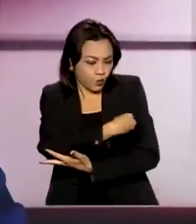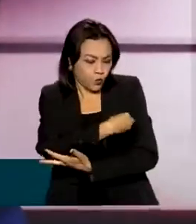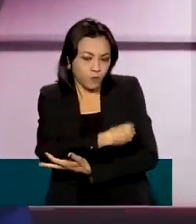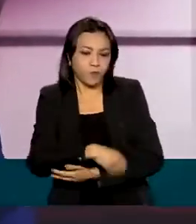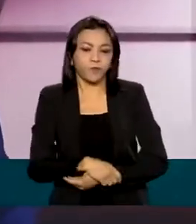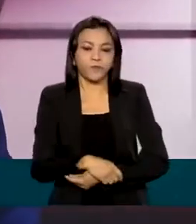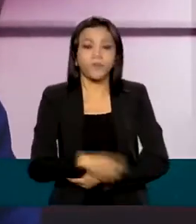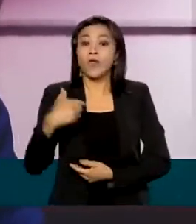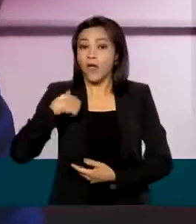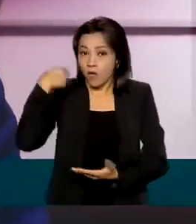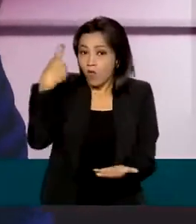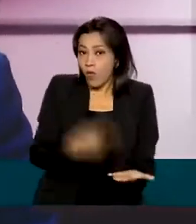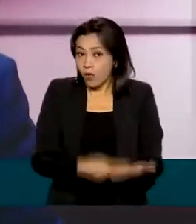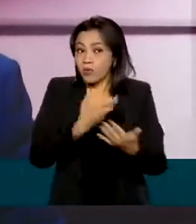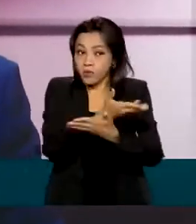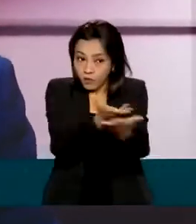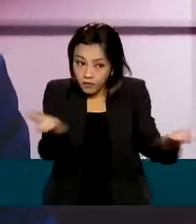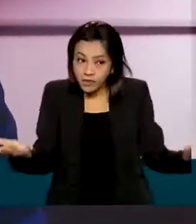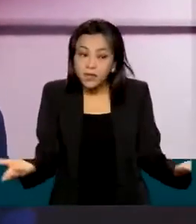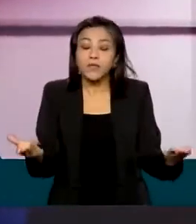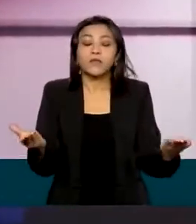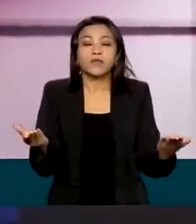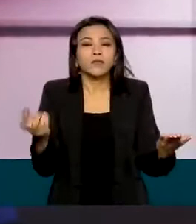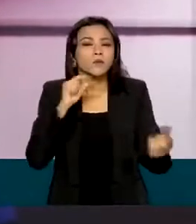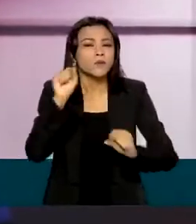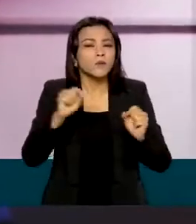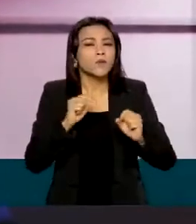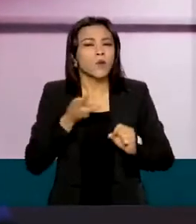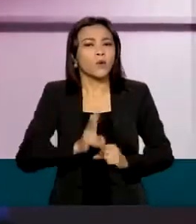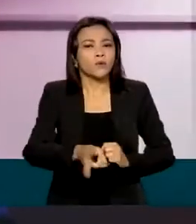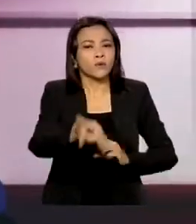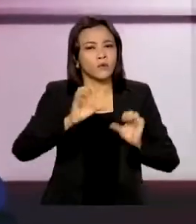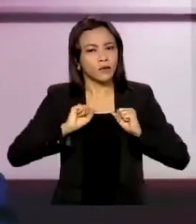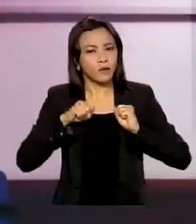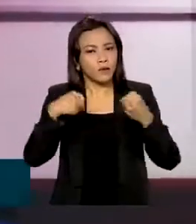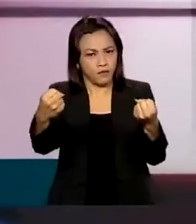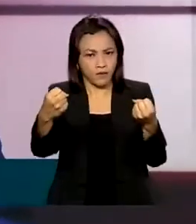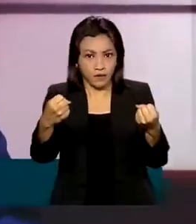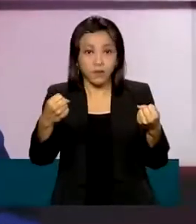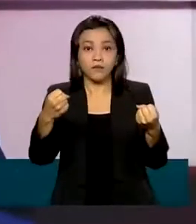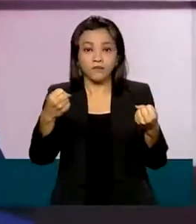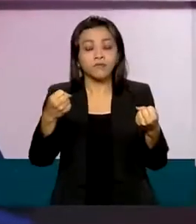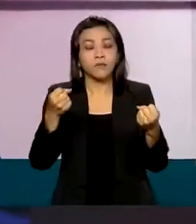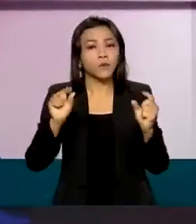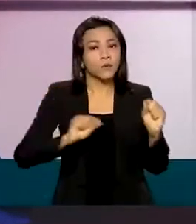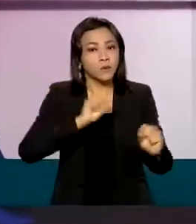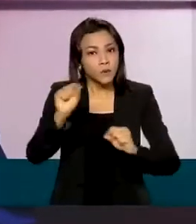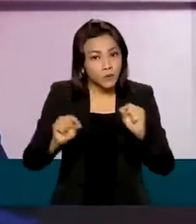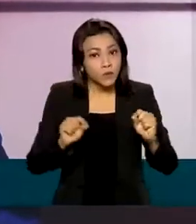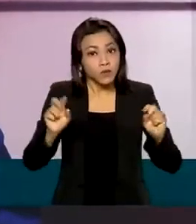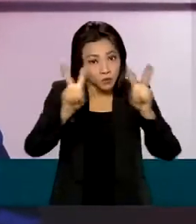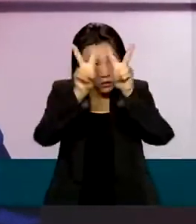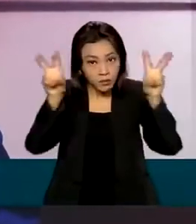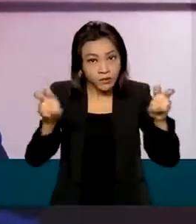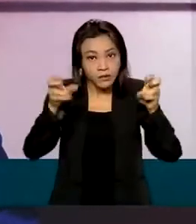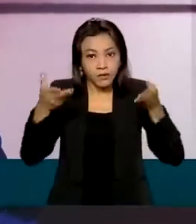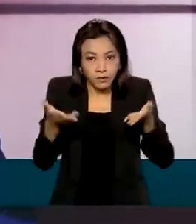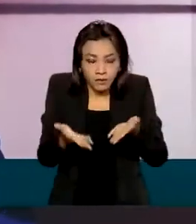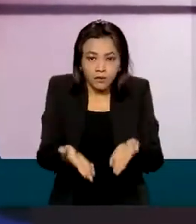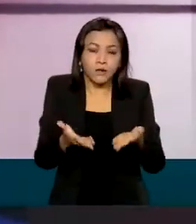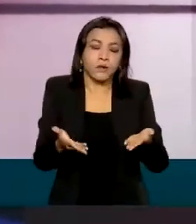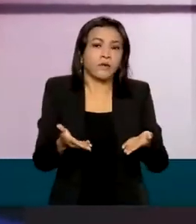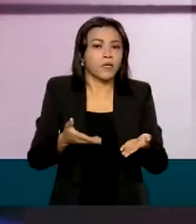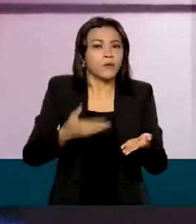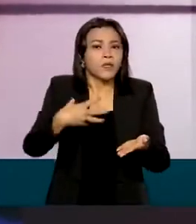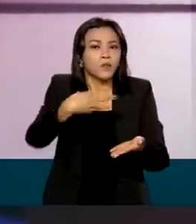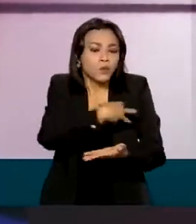ou vocês de continuar dependendo de maneira muito intransigente essa falta não só